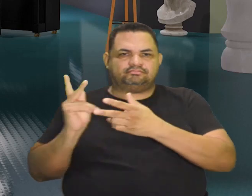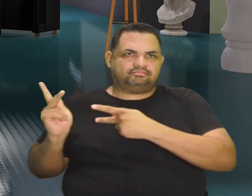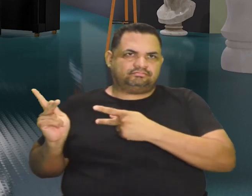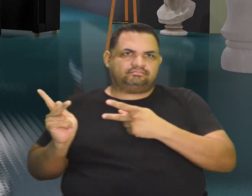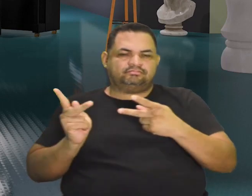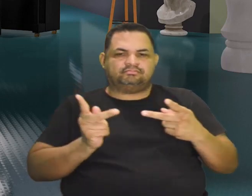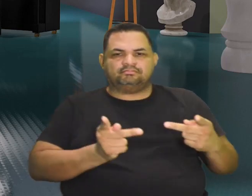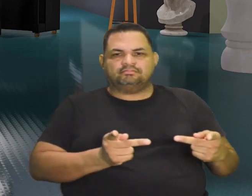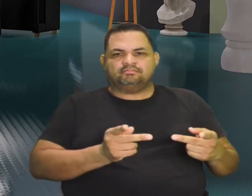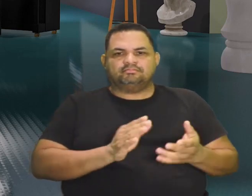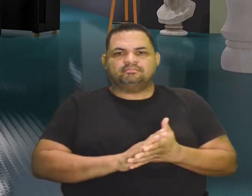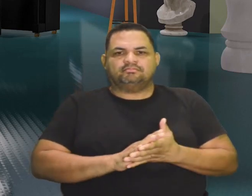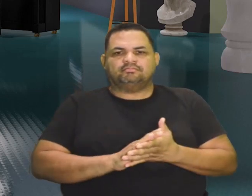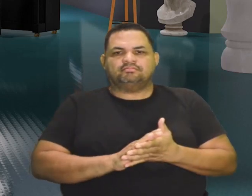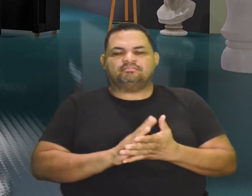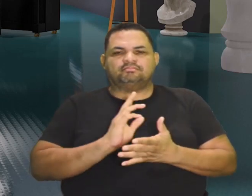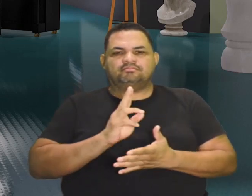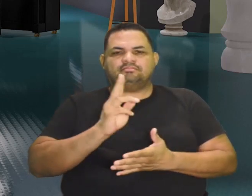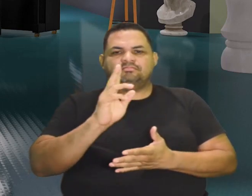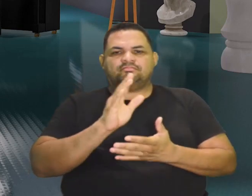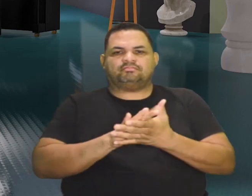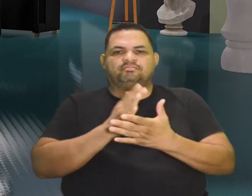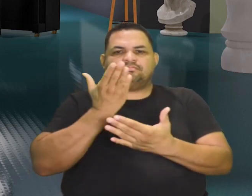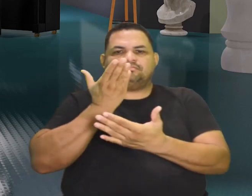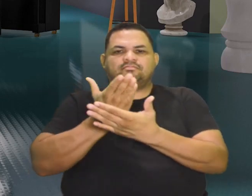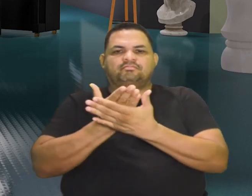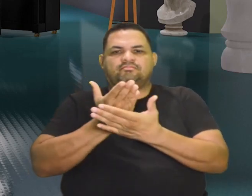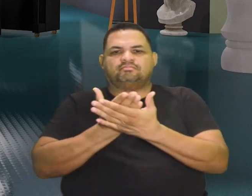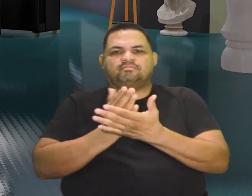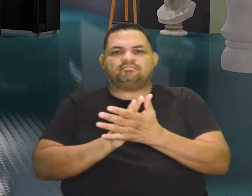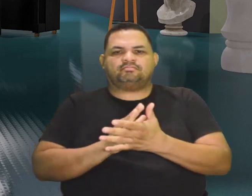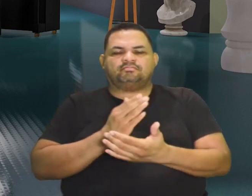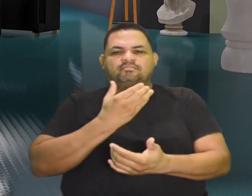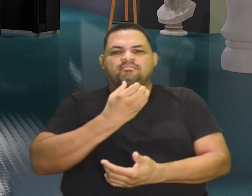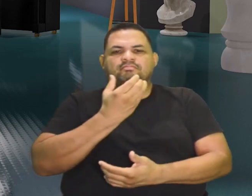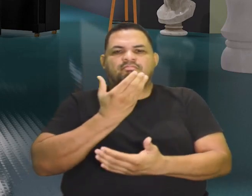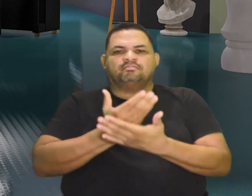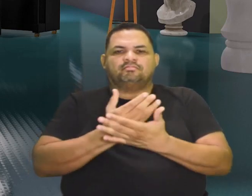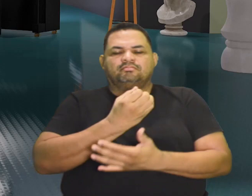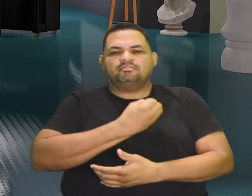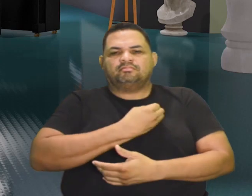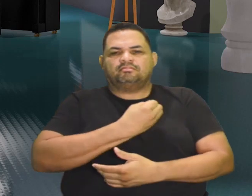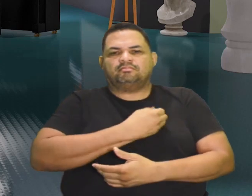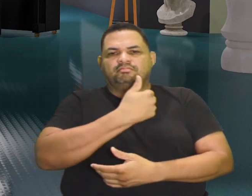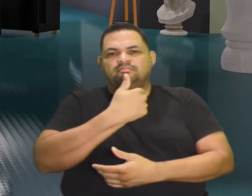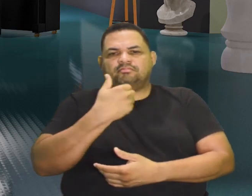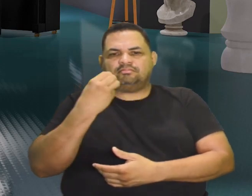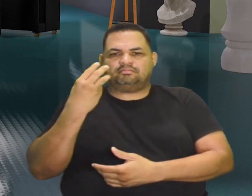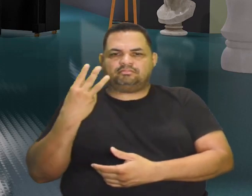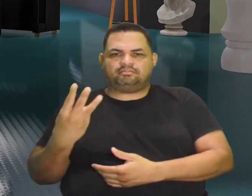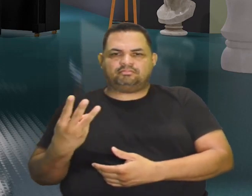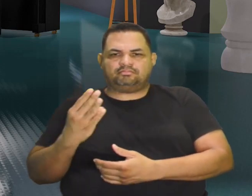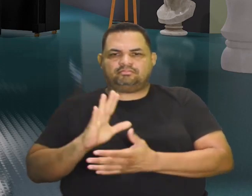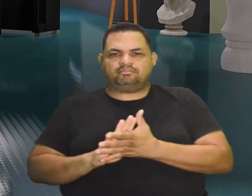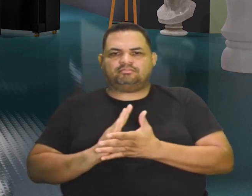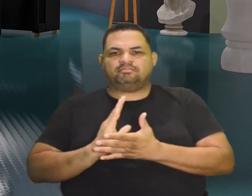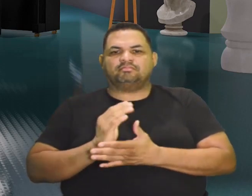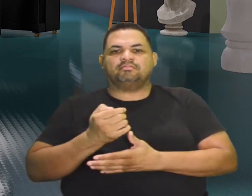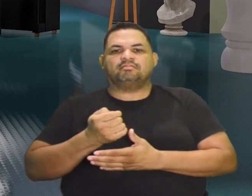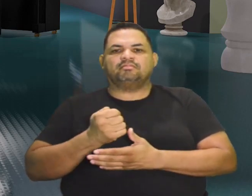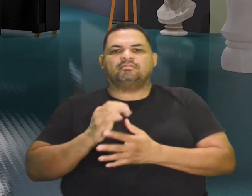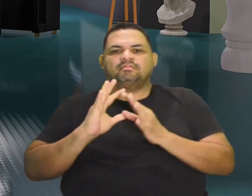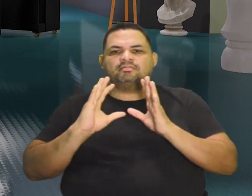então. Vamos dar sequência aos nossos estudos, vamos para a aula 13. Isso mesmo, já concluindo aí